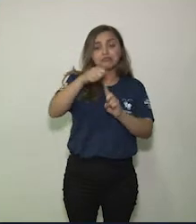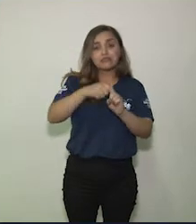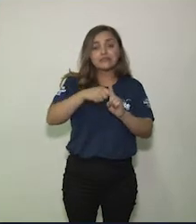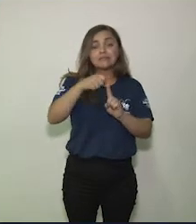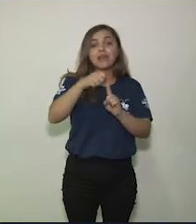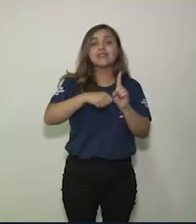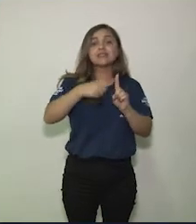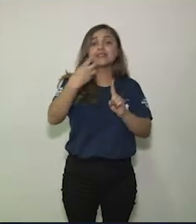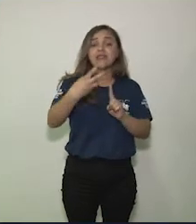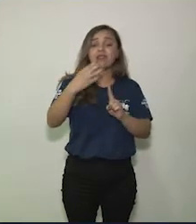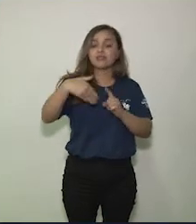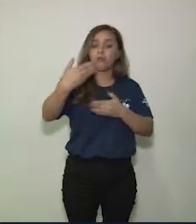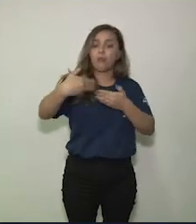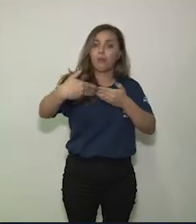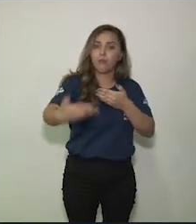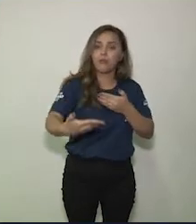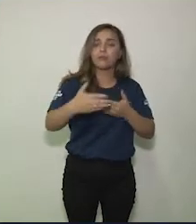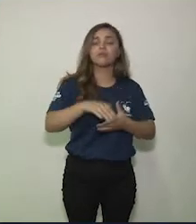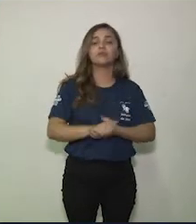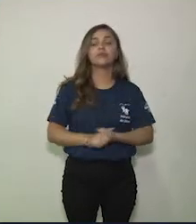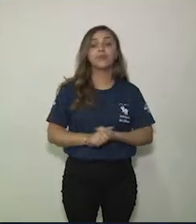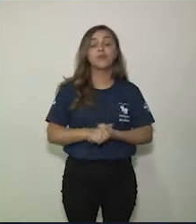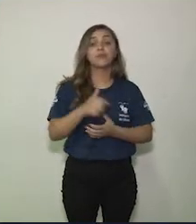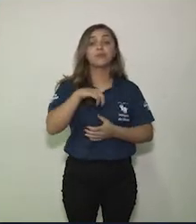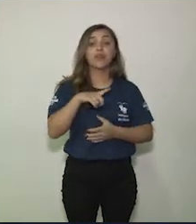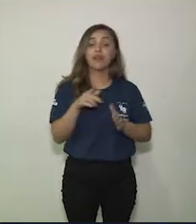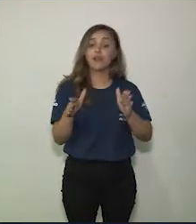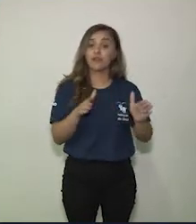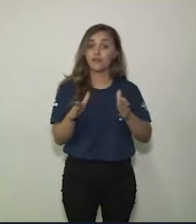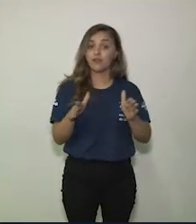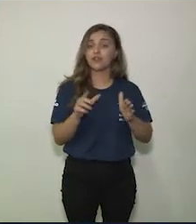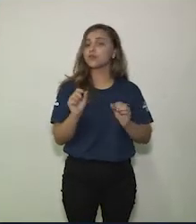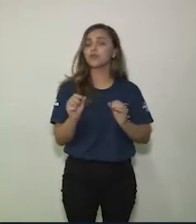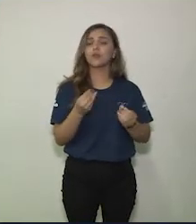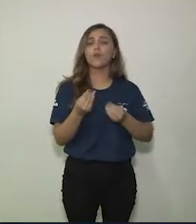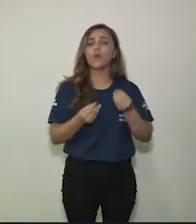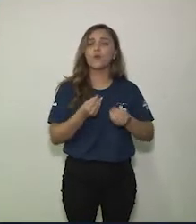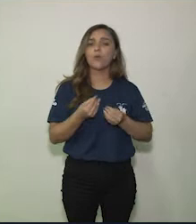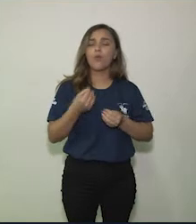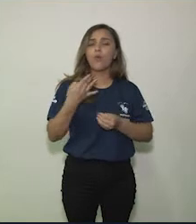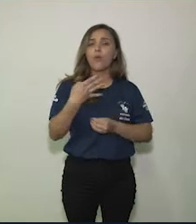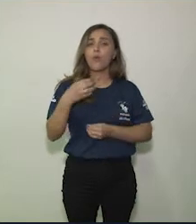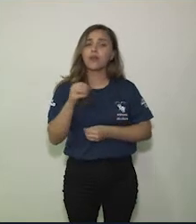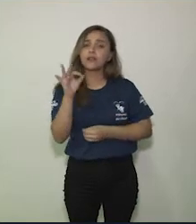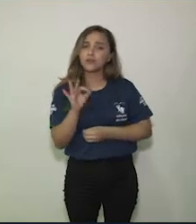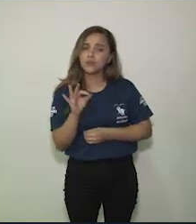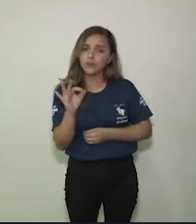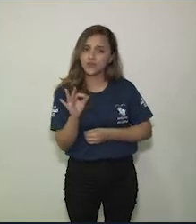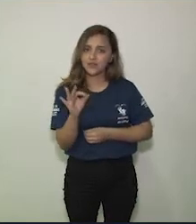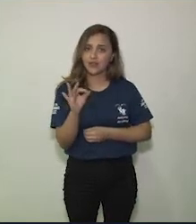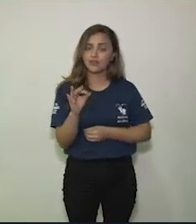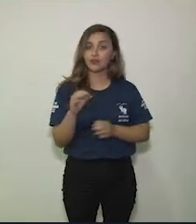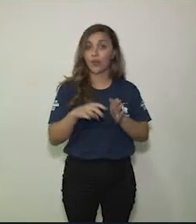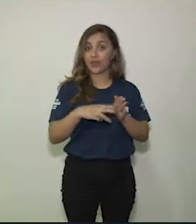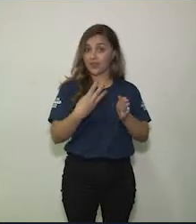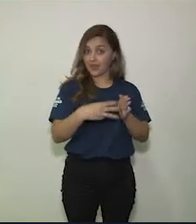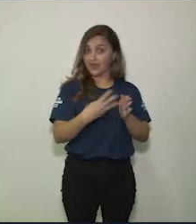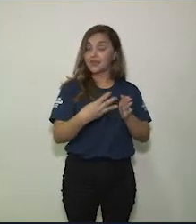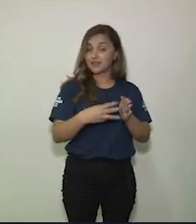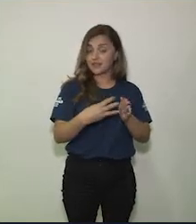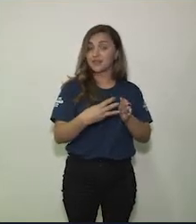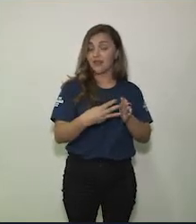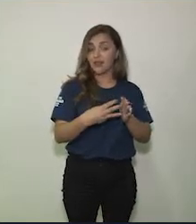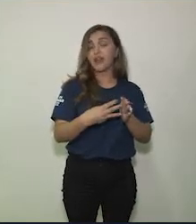observa? Que a fase fica em torno, a prevalência fica em torno de 40%. Na fase 3, especificamente,